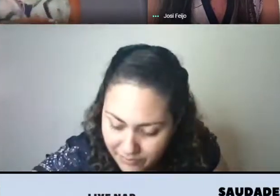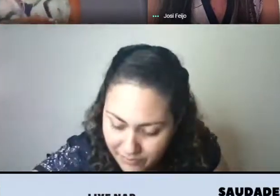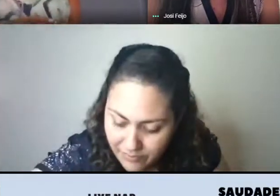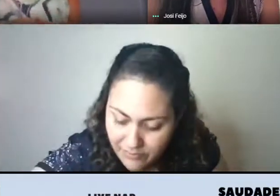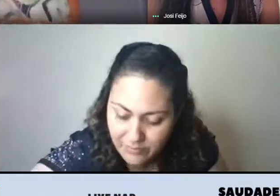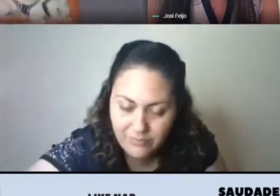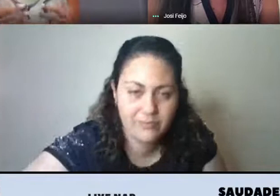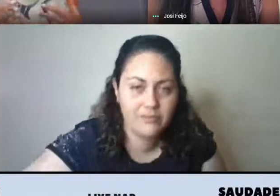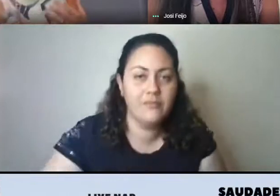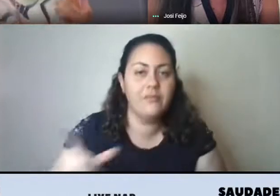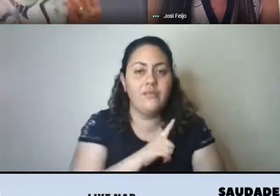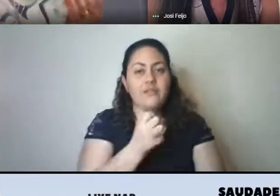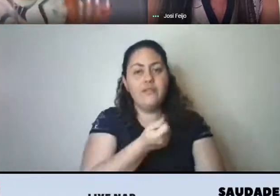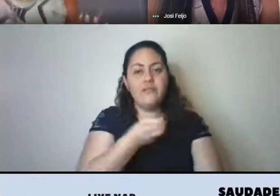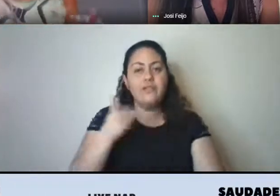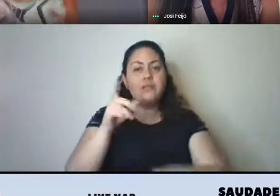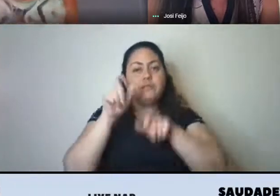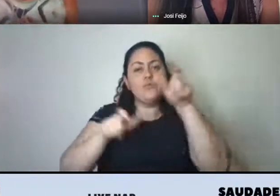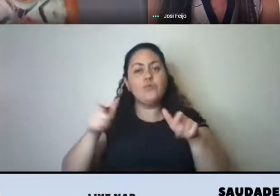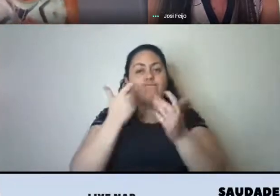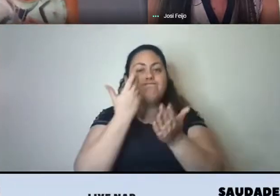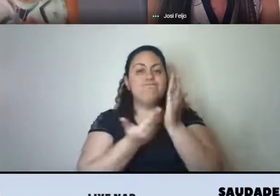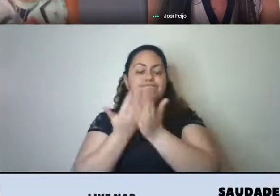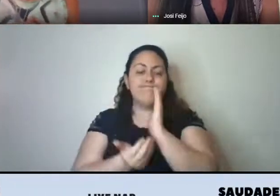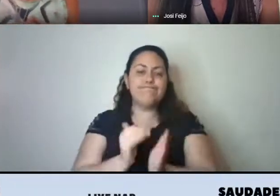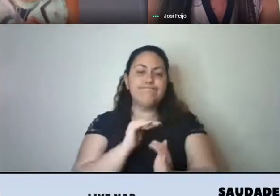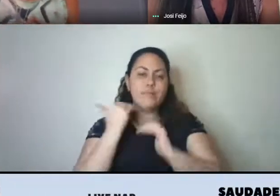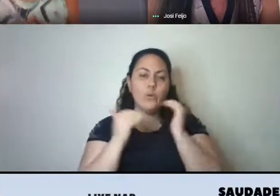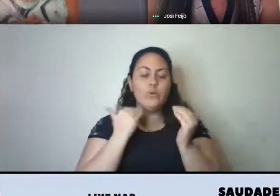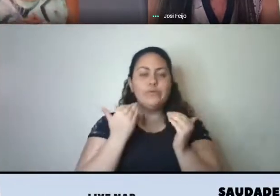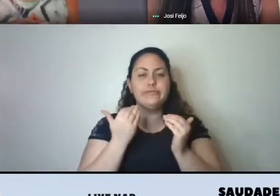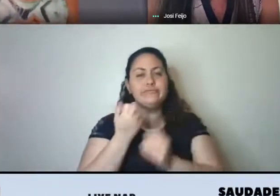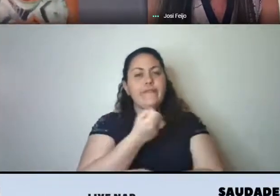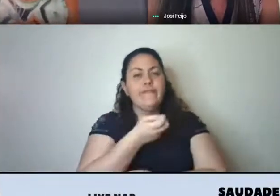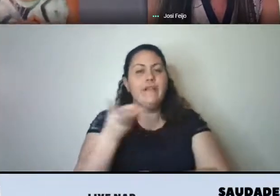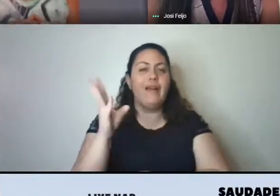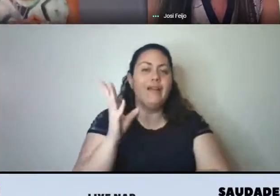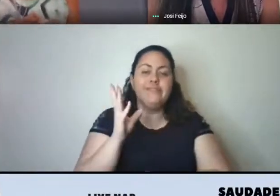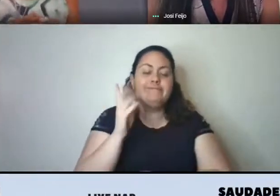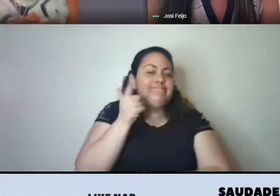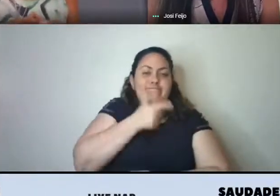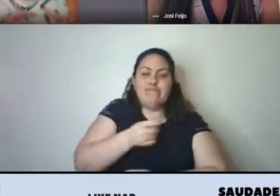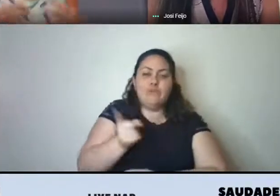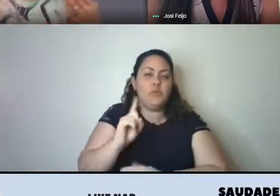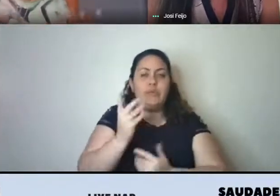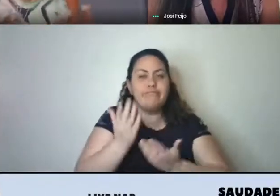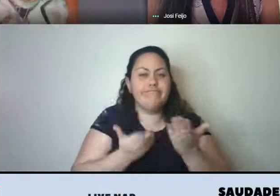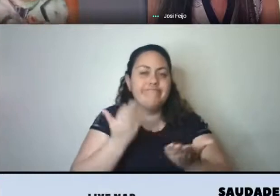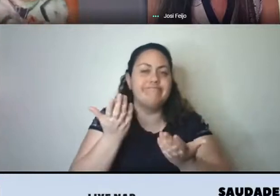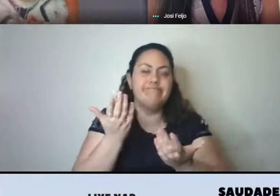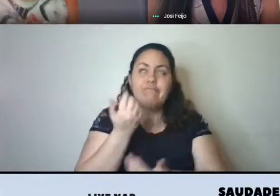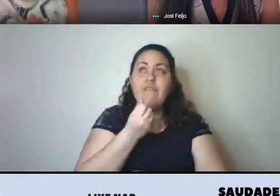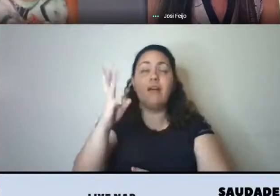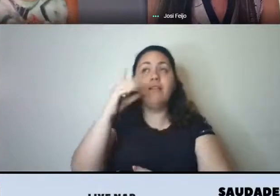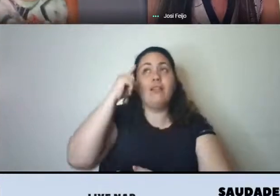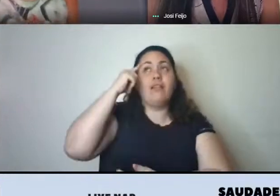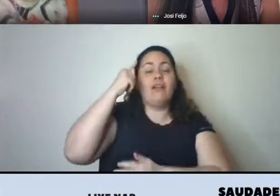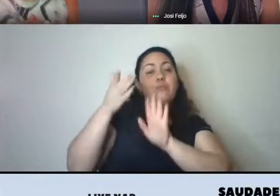muitas expectativas que não puderam ser cumpridas, muitas ideias que